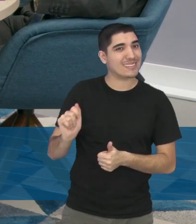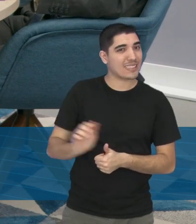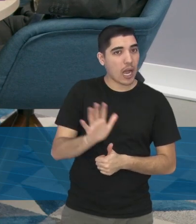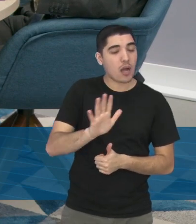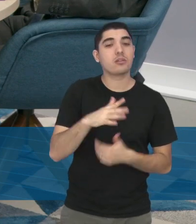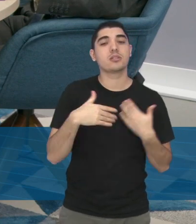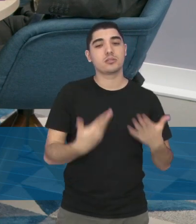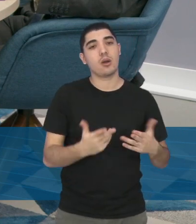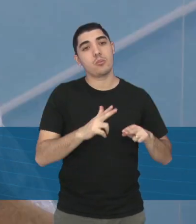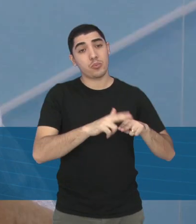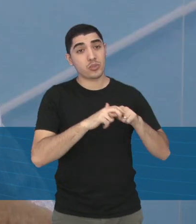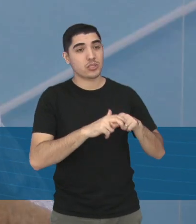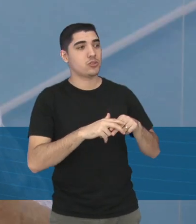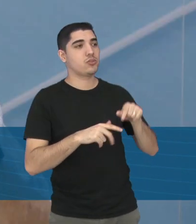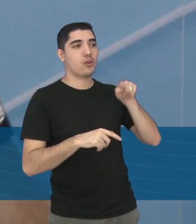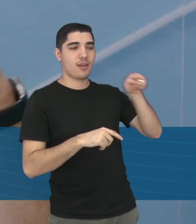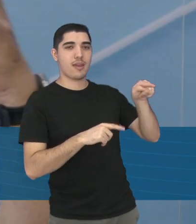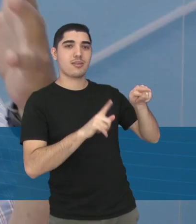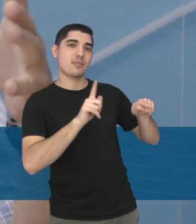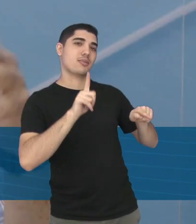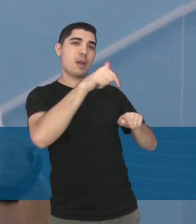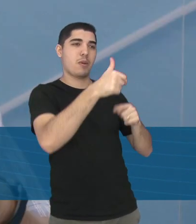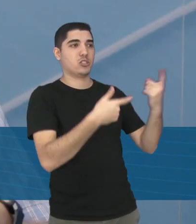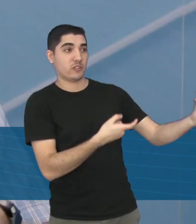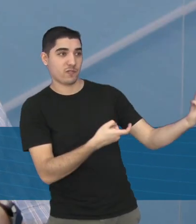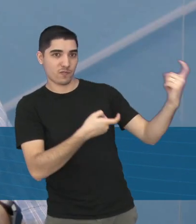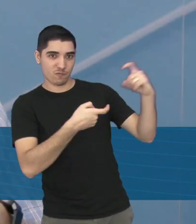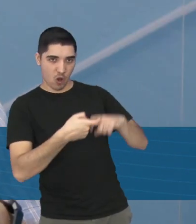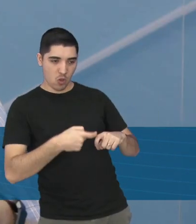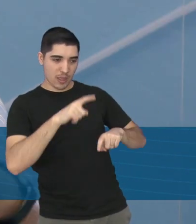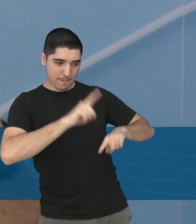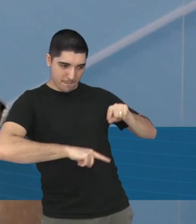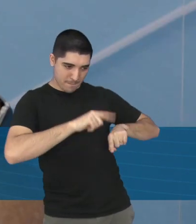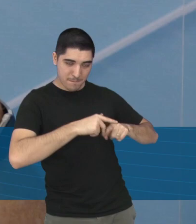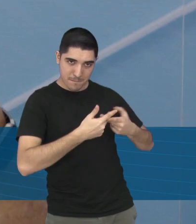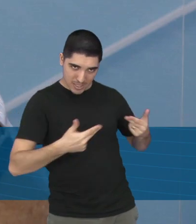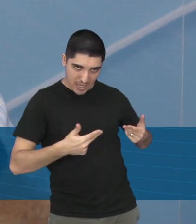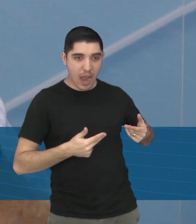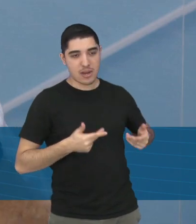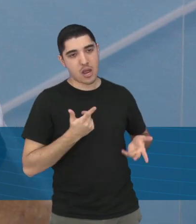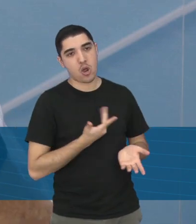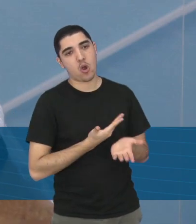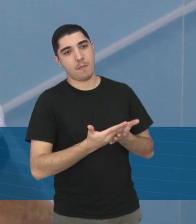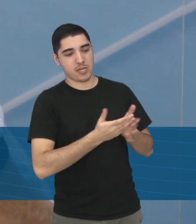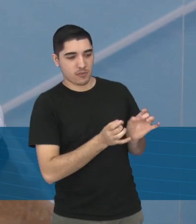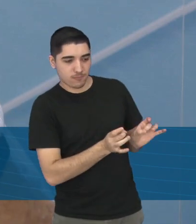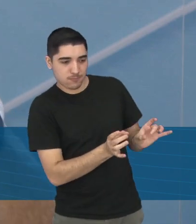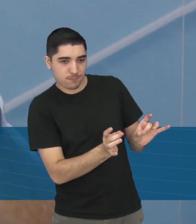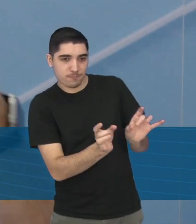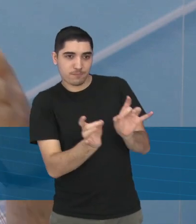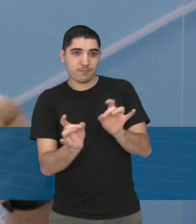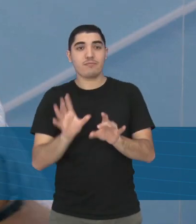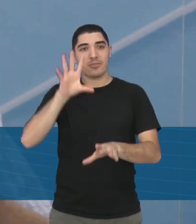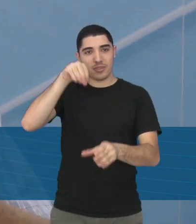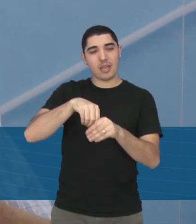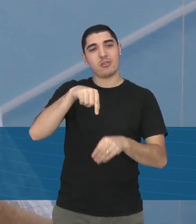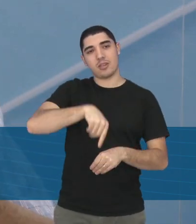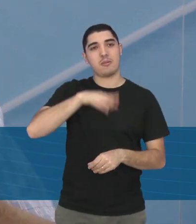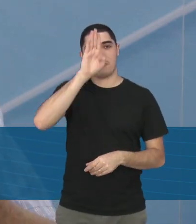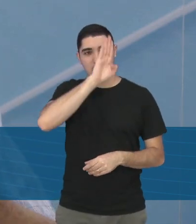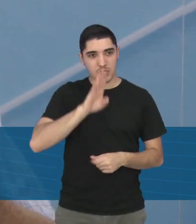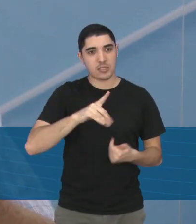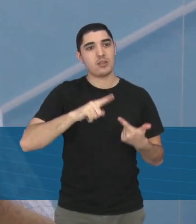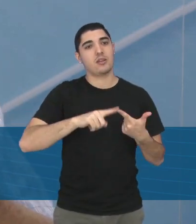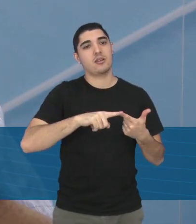entra para cá, e aí você tem toda a distribuição do resultado desse dinheiro dentro do país em melhoria